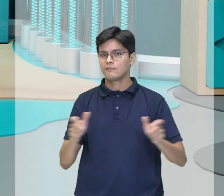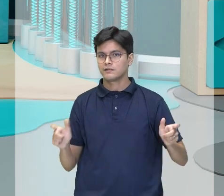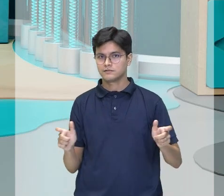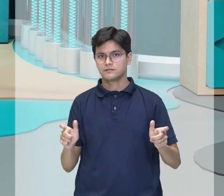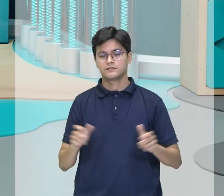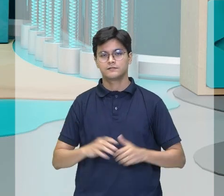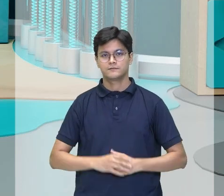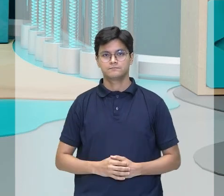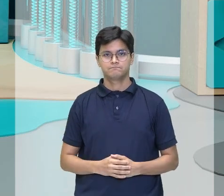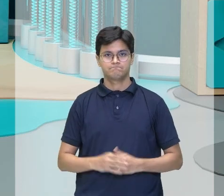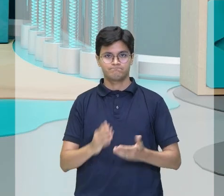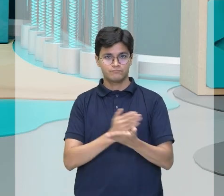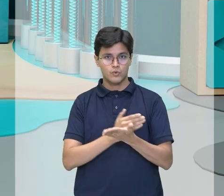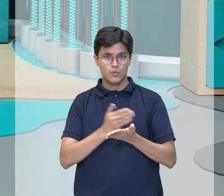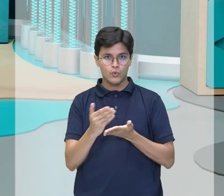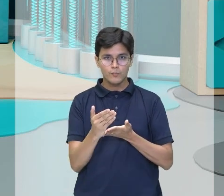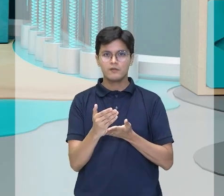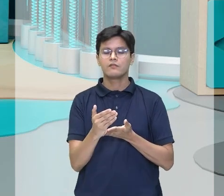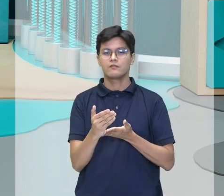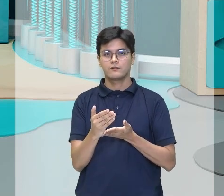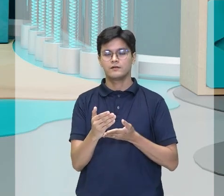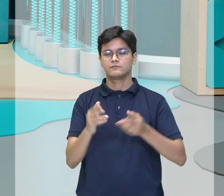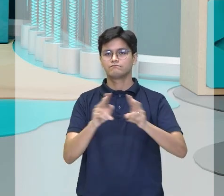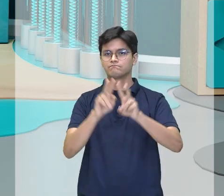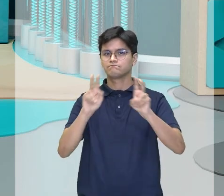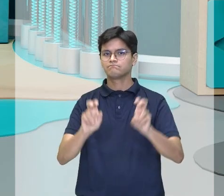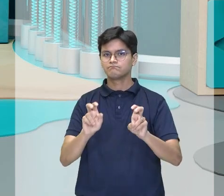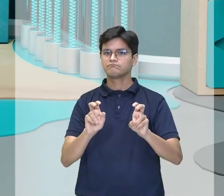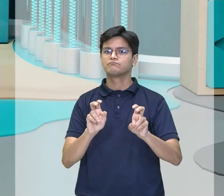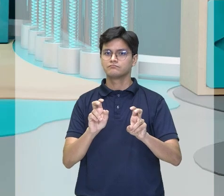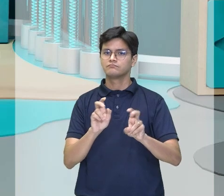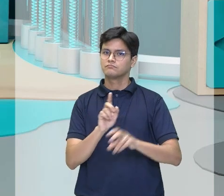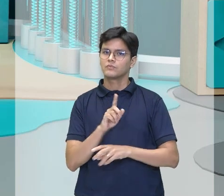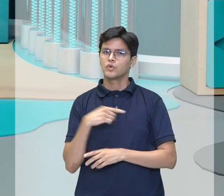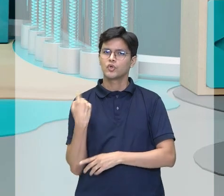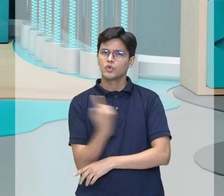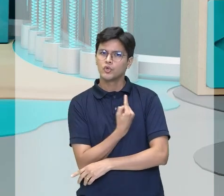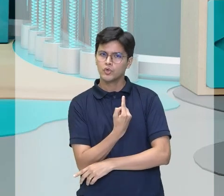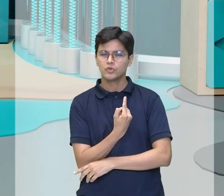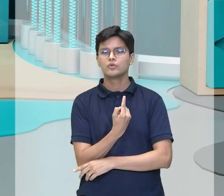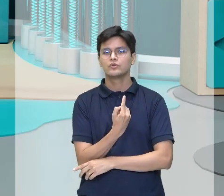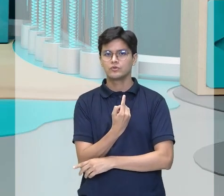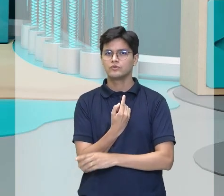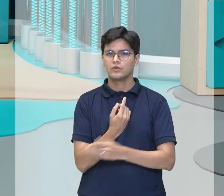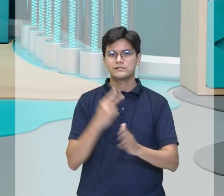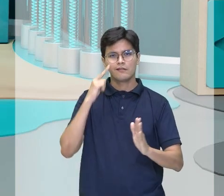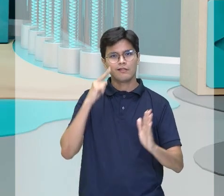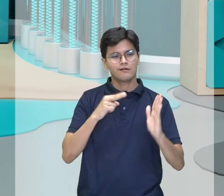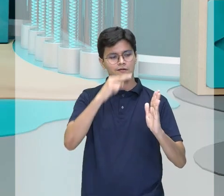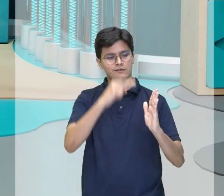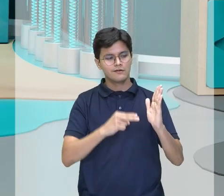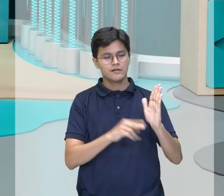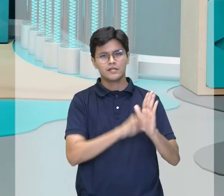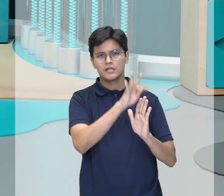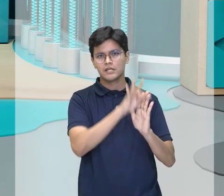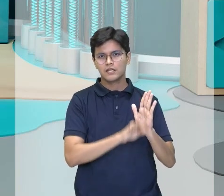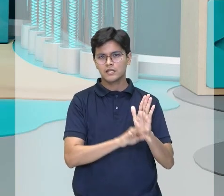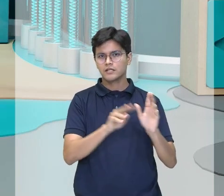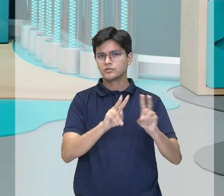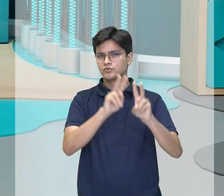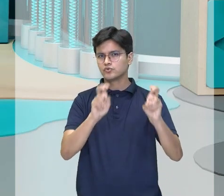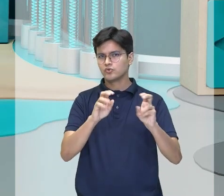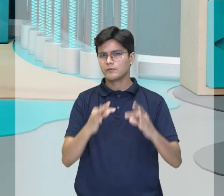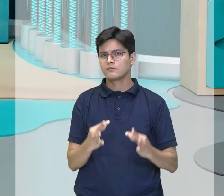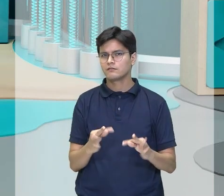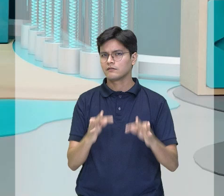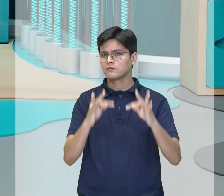para iniciarmos este assunto, nós vamos explorar um texto que fala sobre